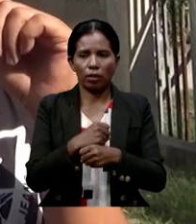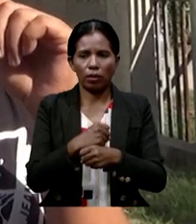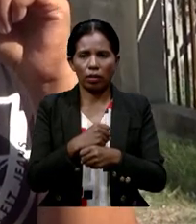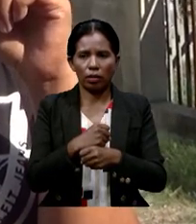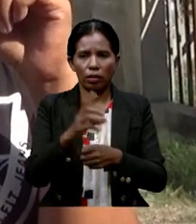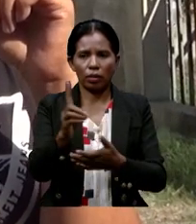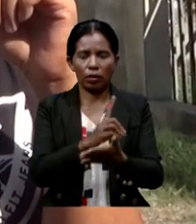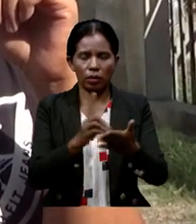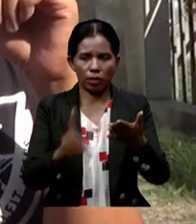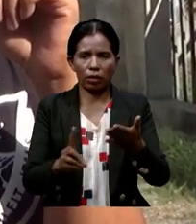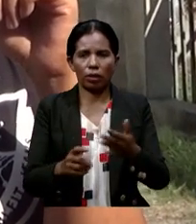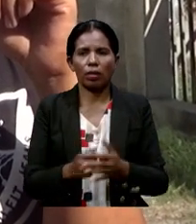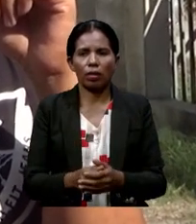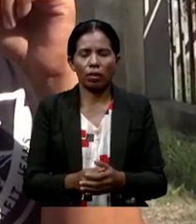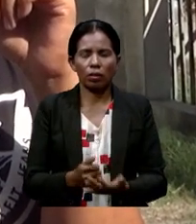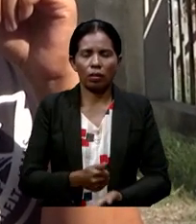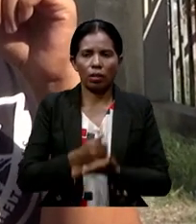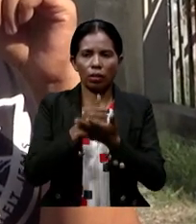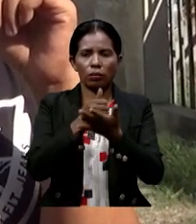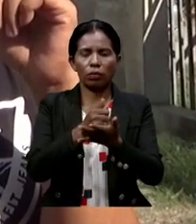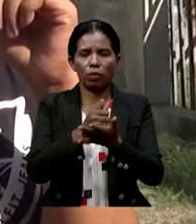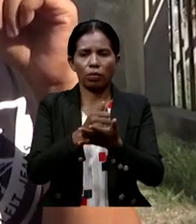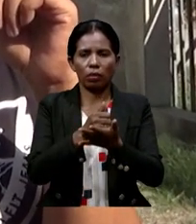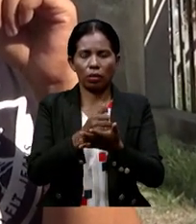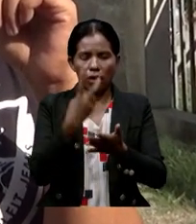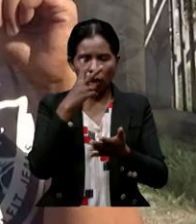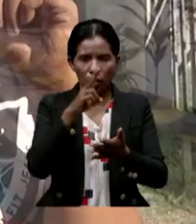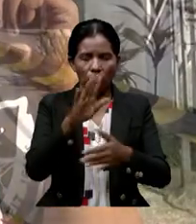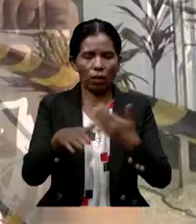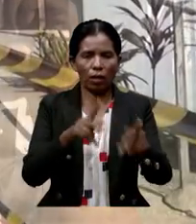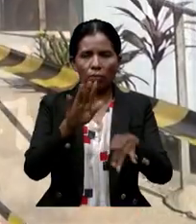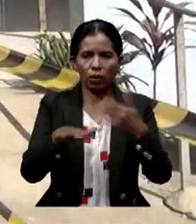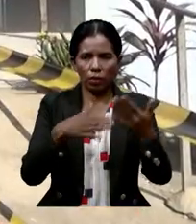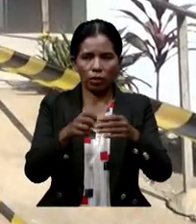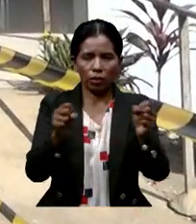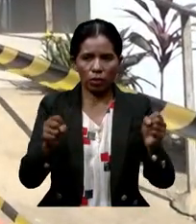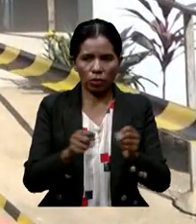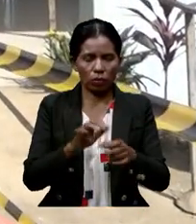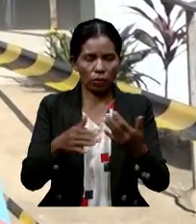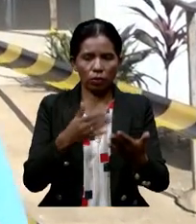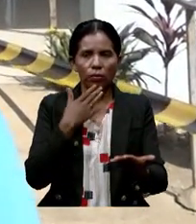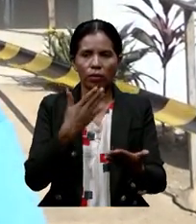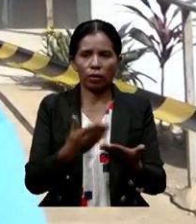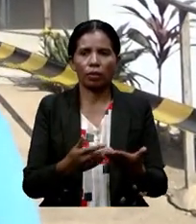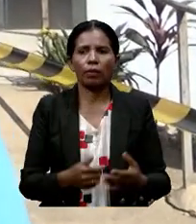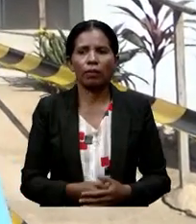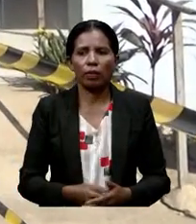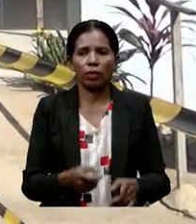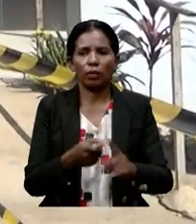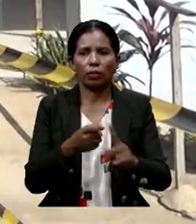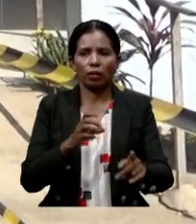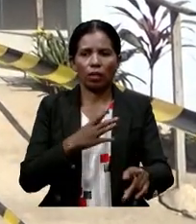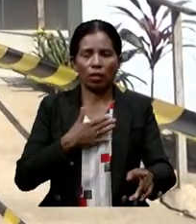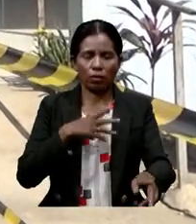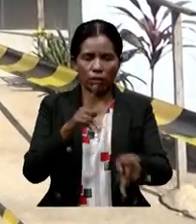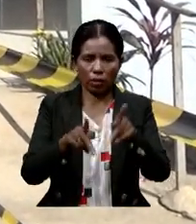halo fela sata atu atene o hare komdade suku Madohi Usi hau ni povo, Madohi